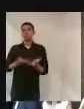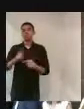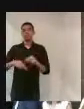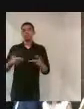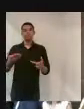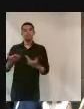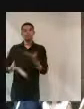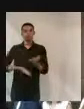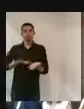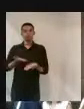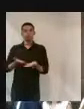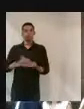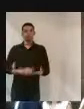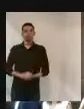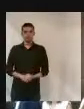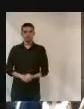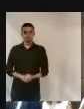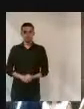então, nós